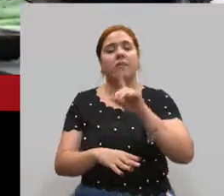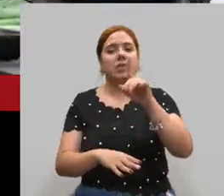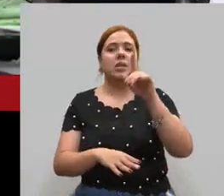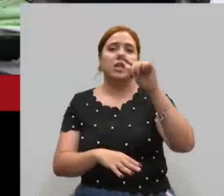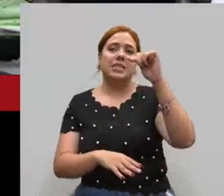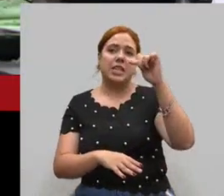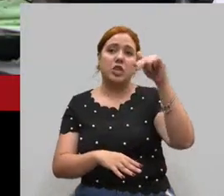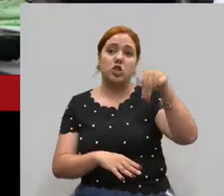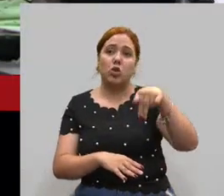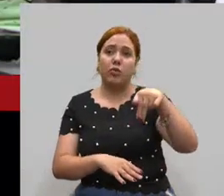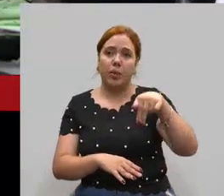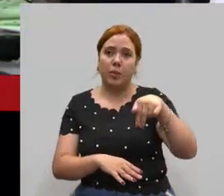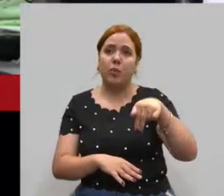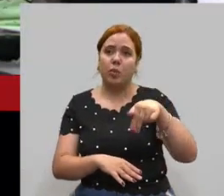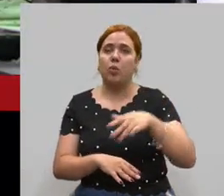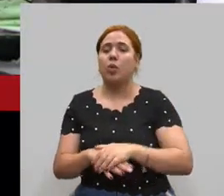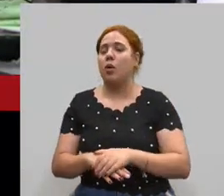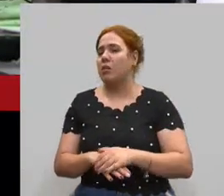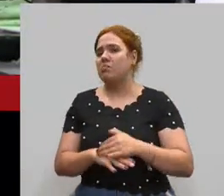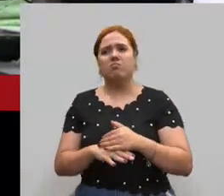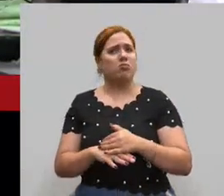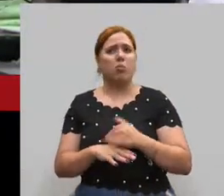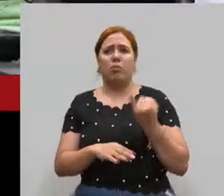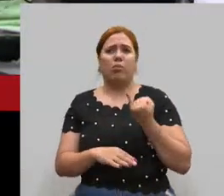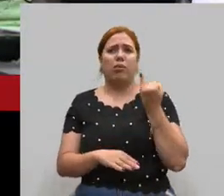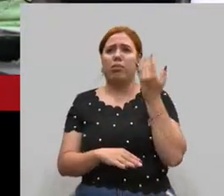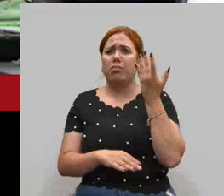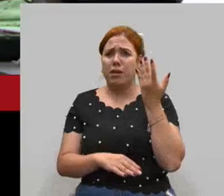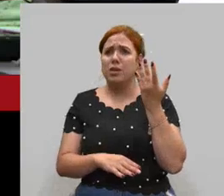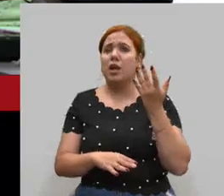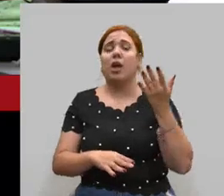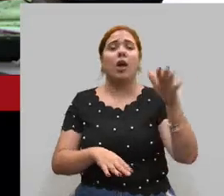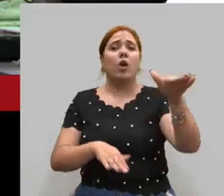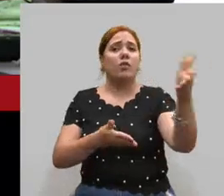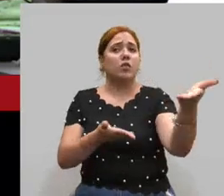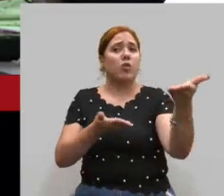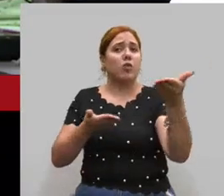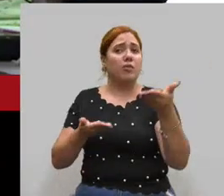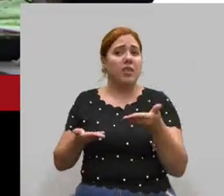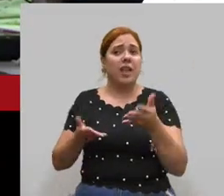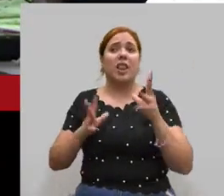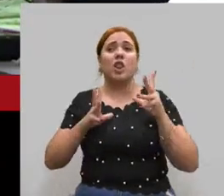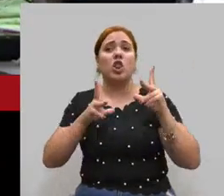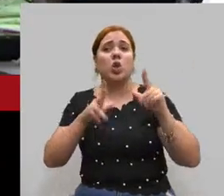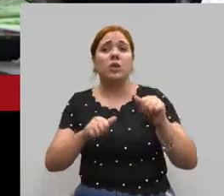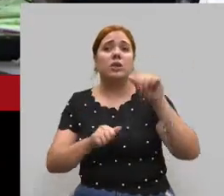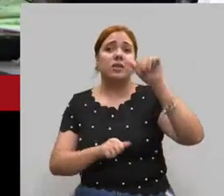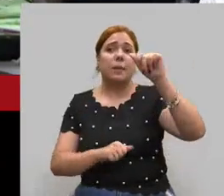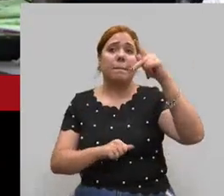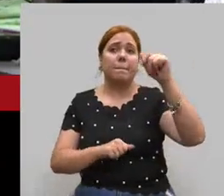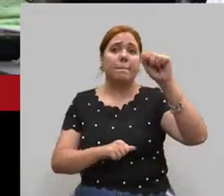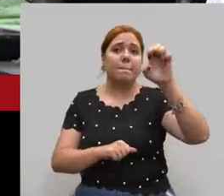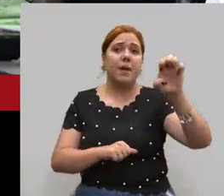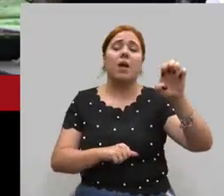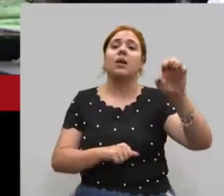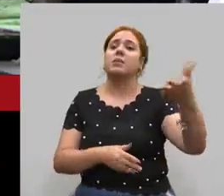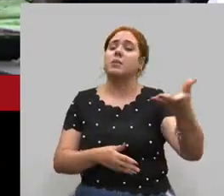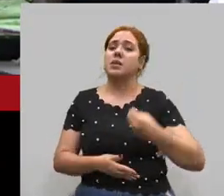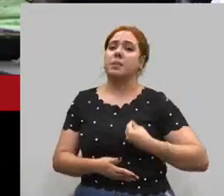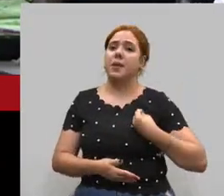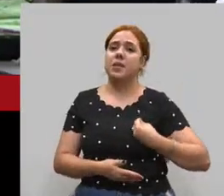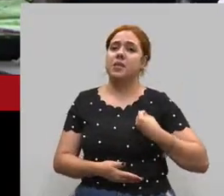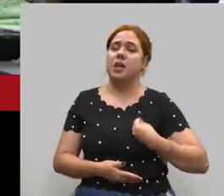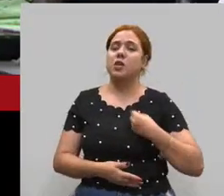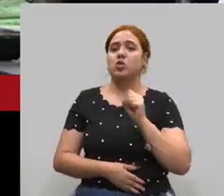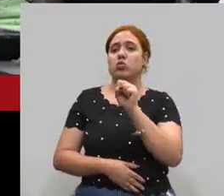fundamental importante nós vamos convidar as rapaz de toda a região aqui das cidades estão presentes nas nossas cidades lá do Sul de Minas